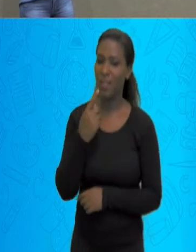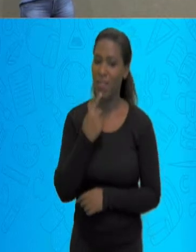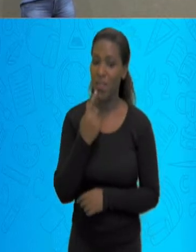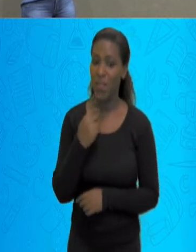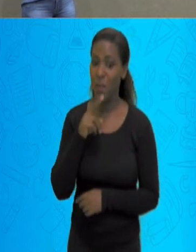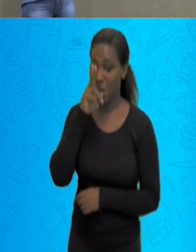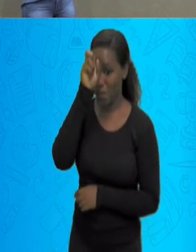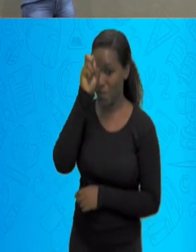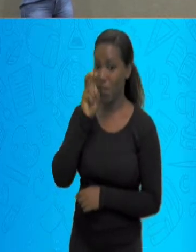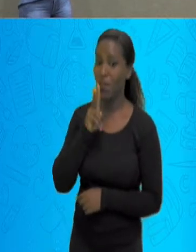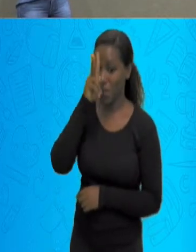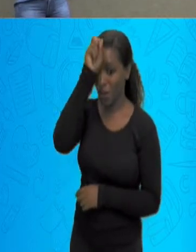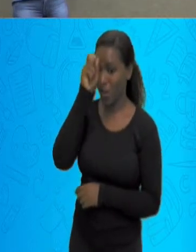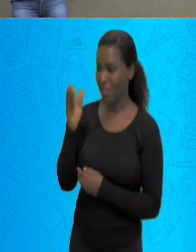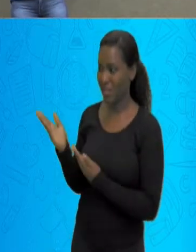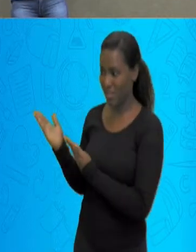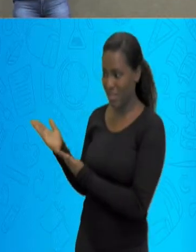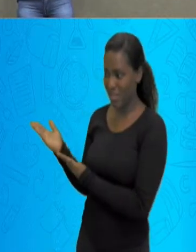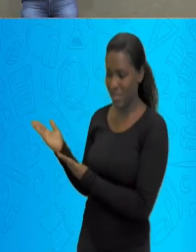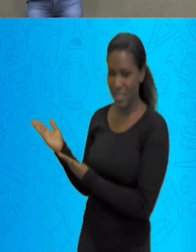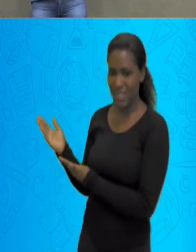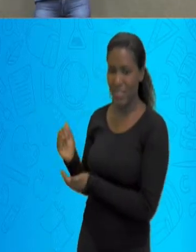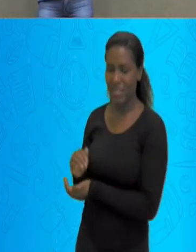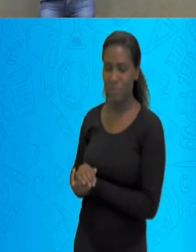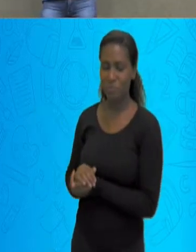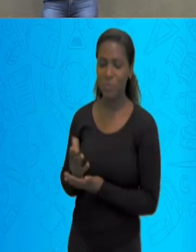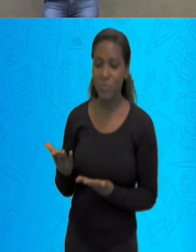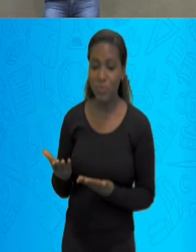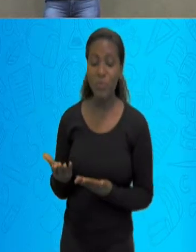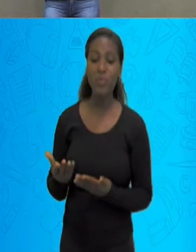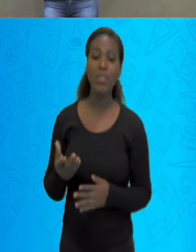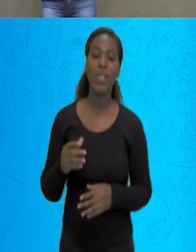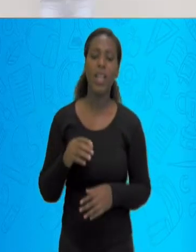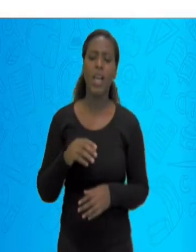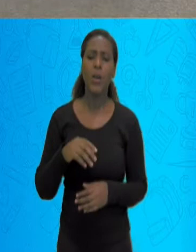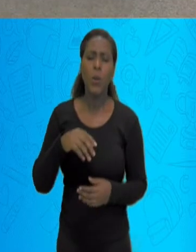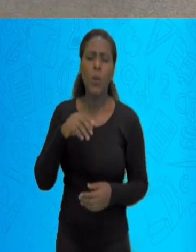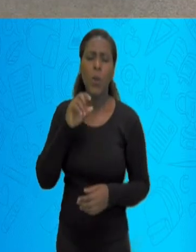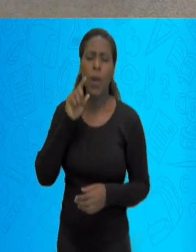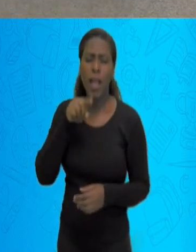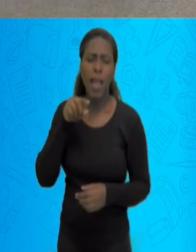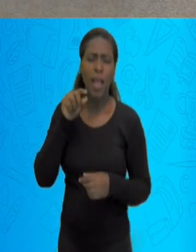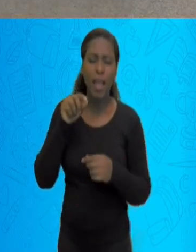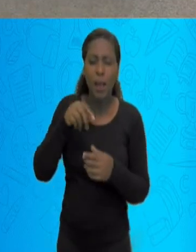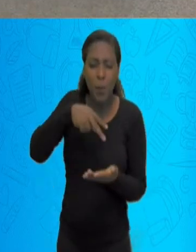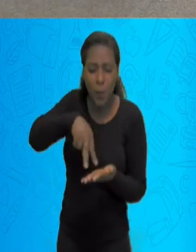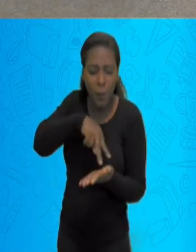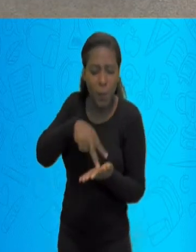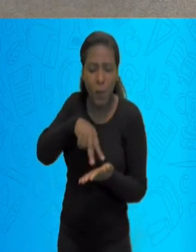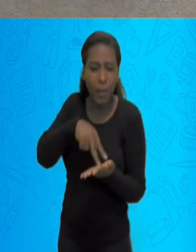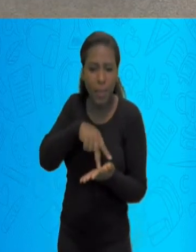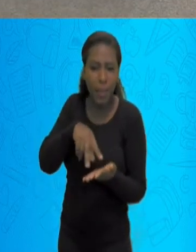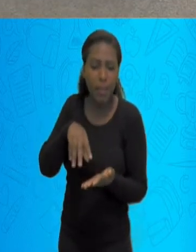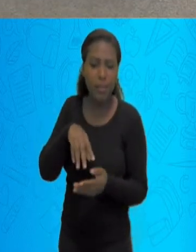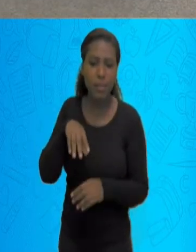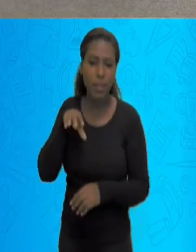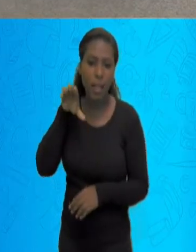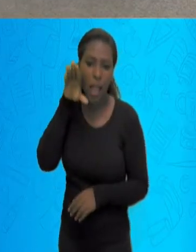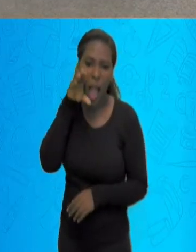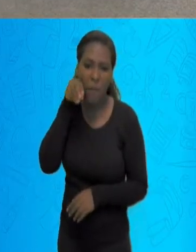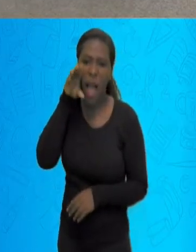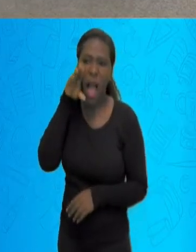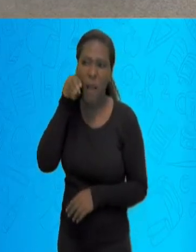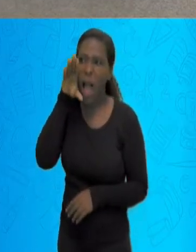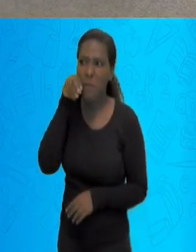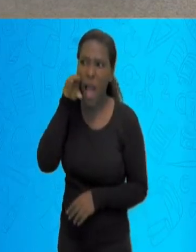de carnaval, ela não possui letra, é só o som, é só a música, não tem